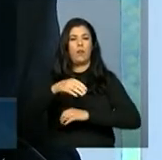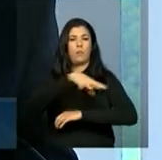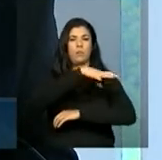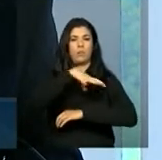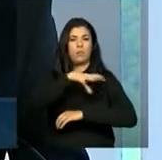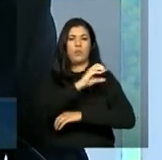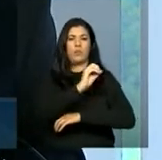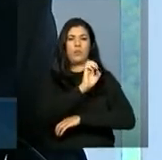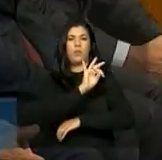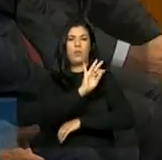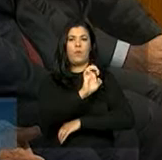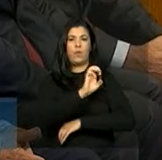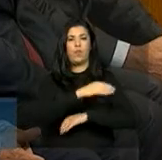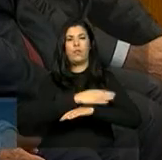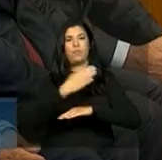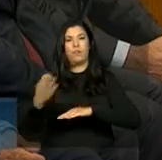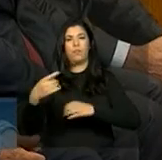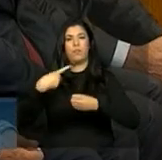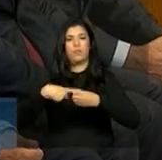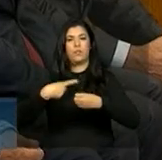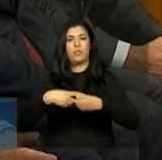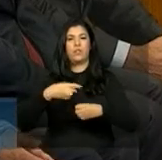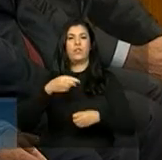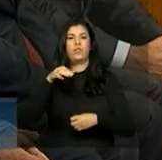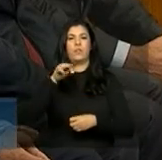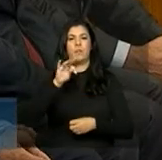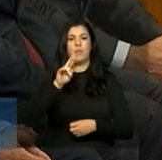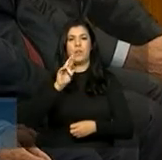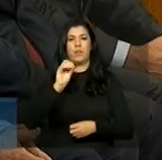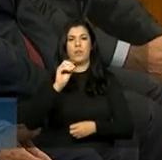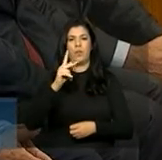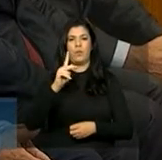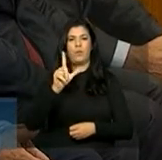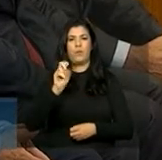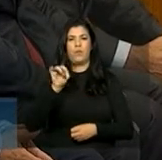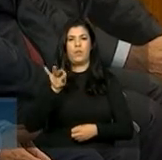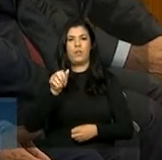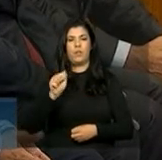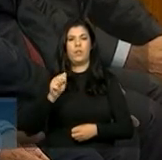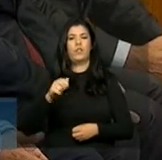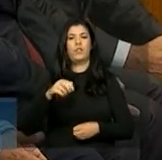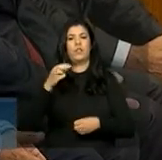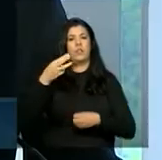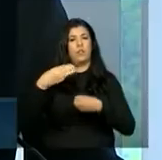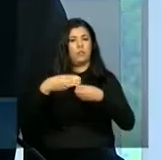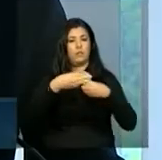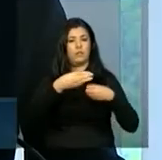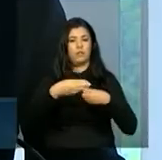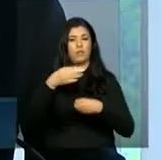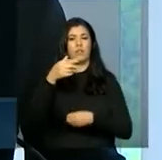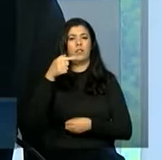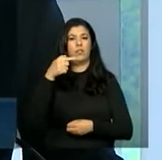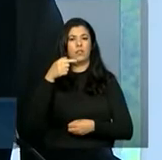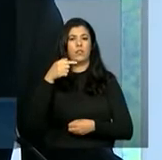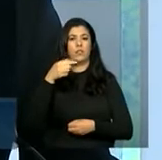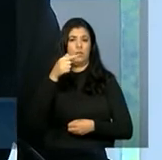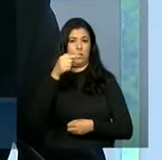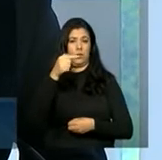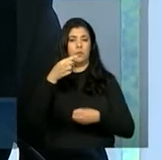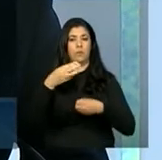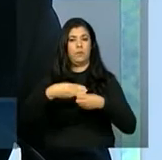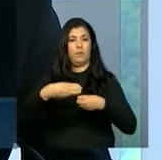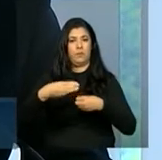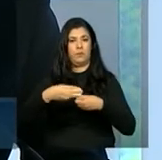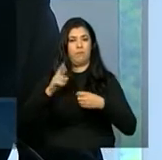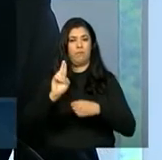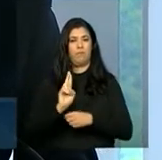da grande São Paulo isso vai beneficiar sete municípios aqui que estão aqui representados